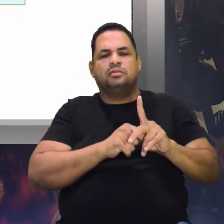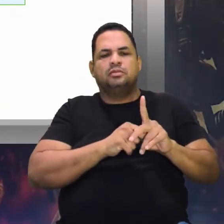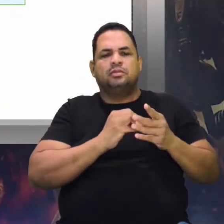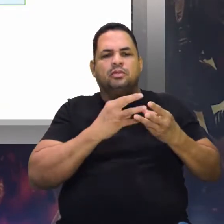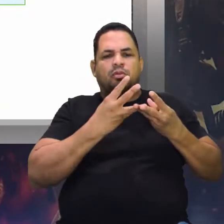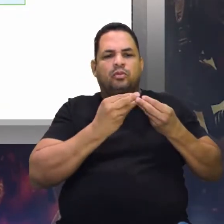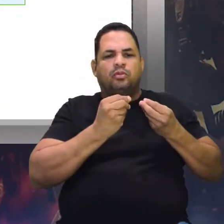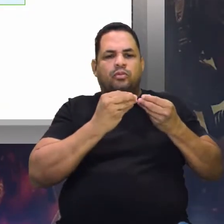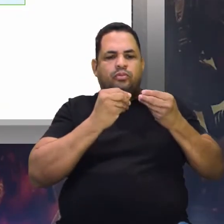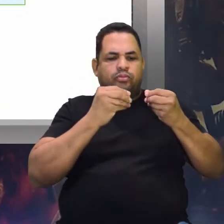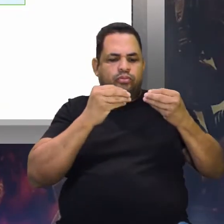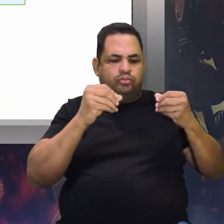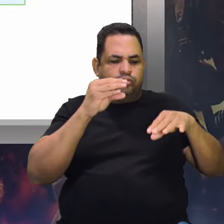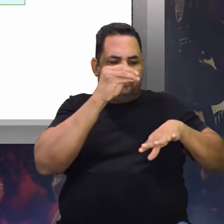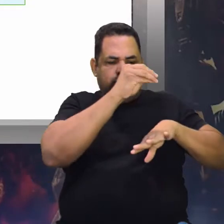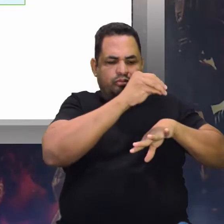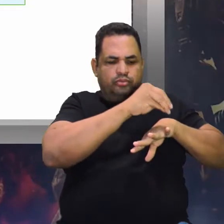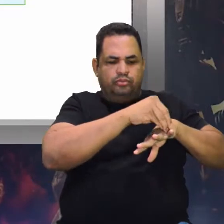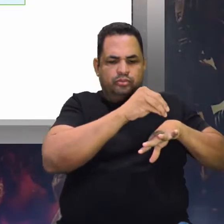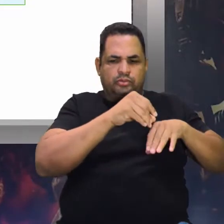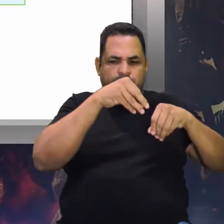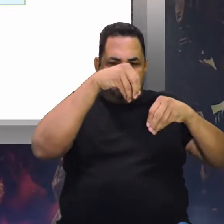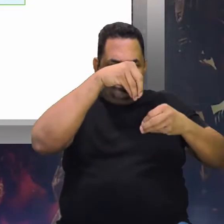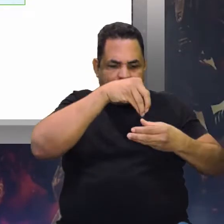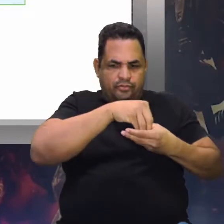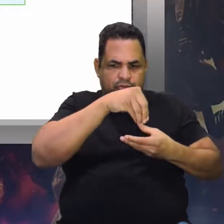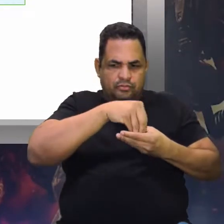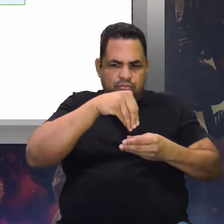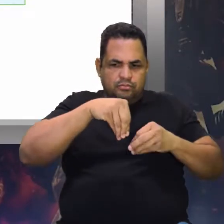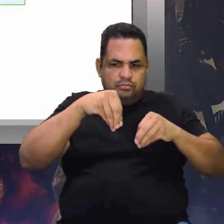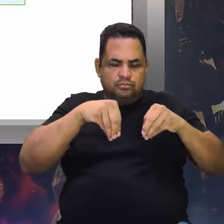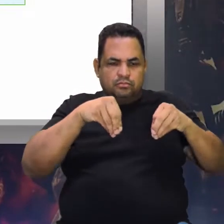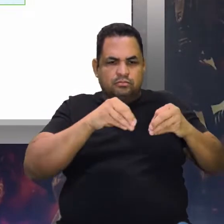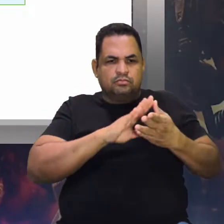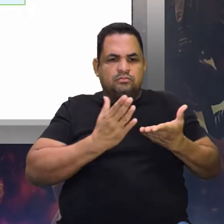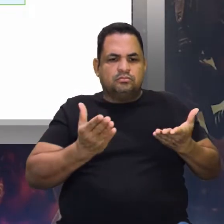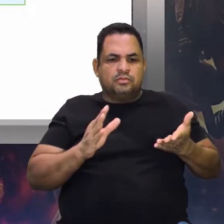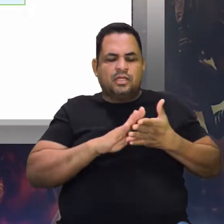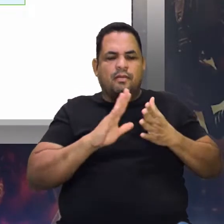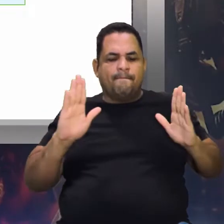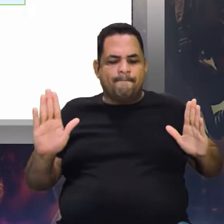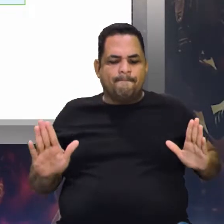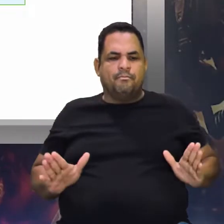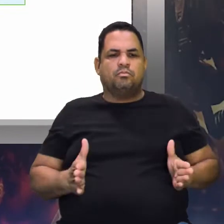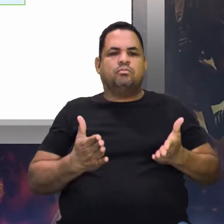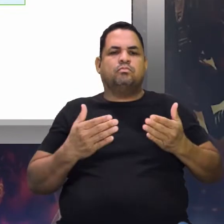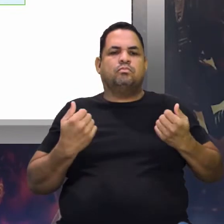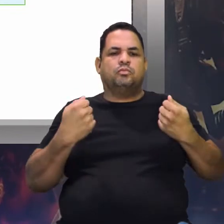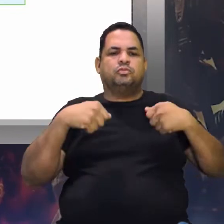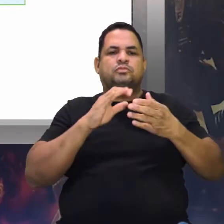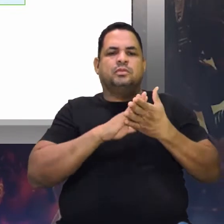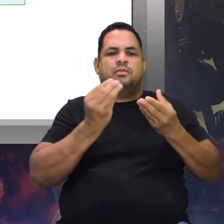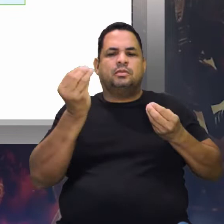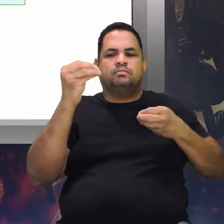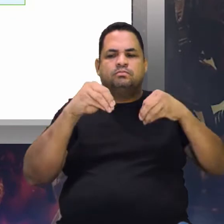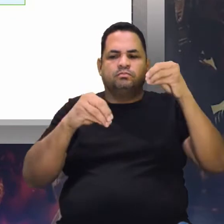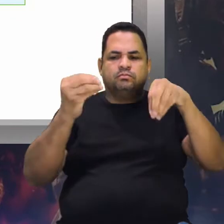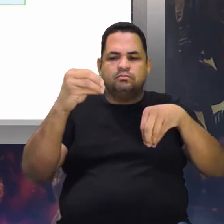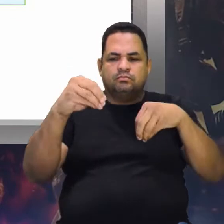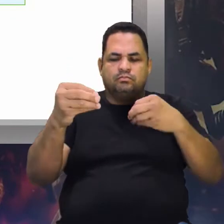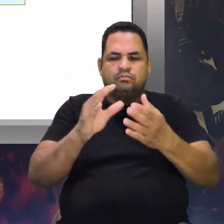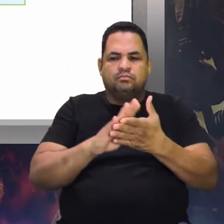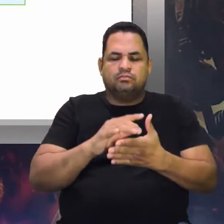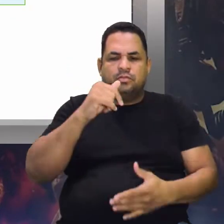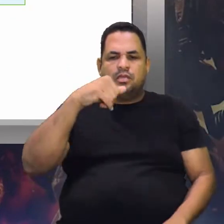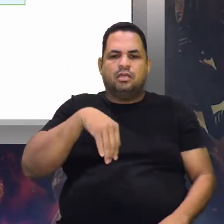aqueles nutrientes que vão ficar na terra, os humus, vão ser propícios para a plantação. Aqui no Rio